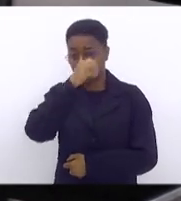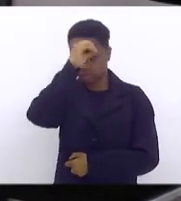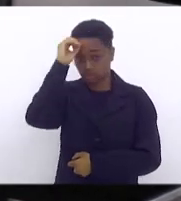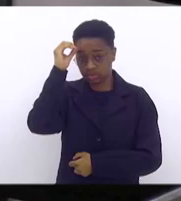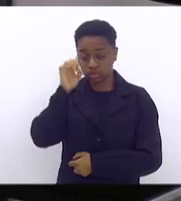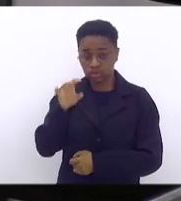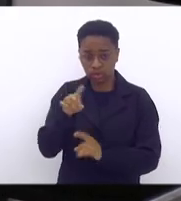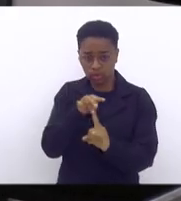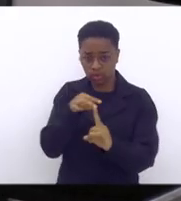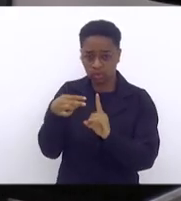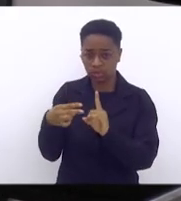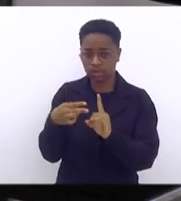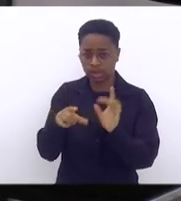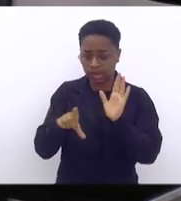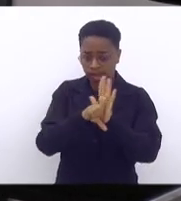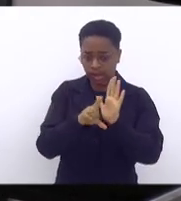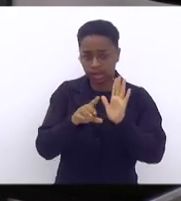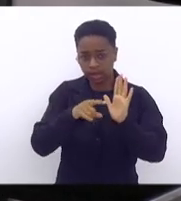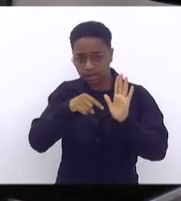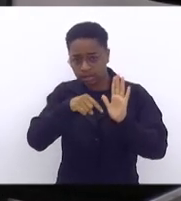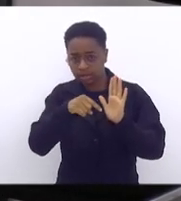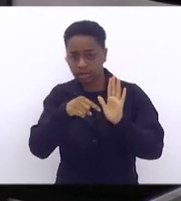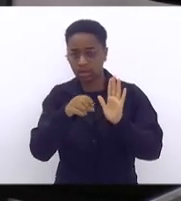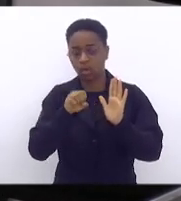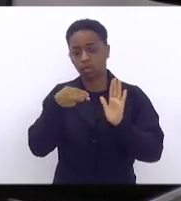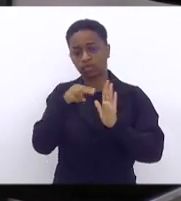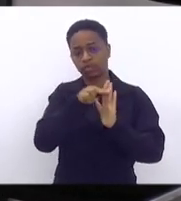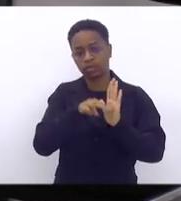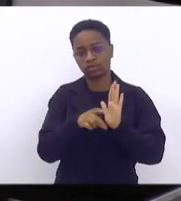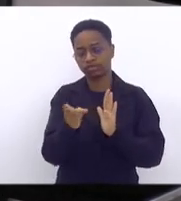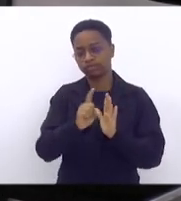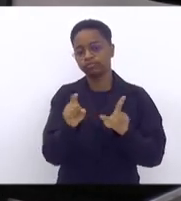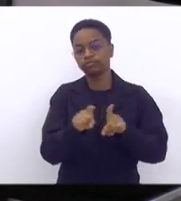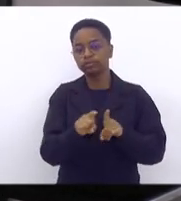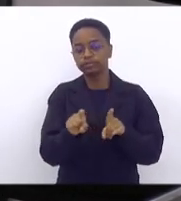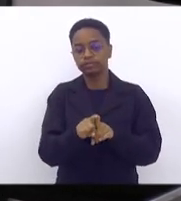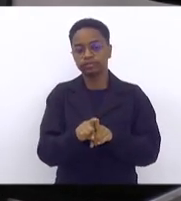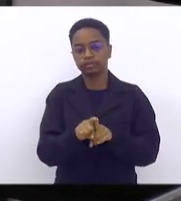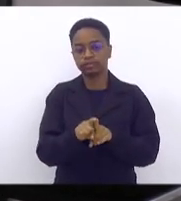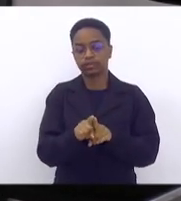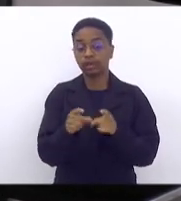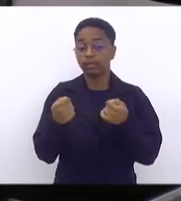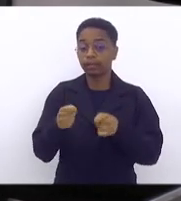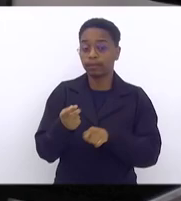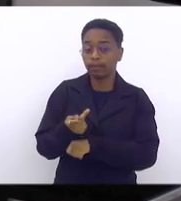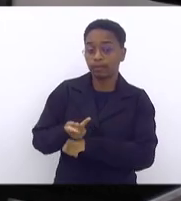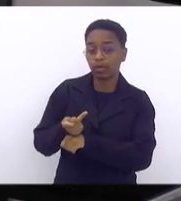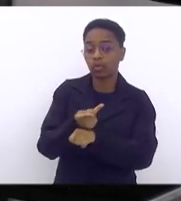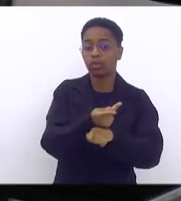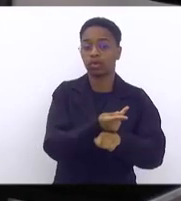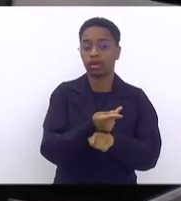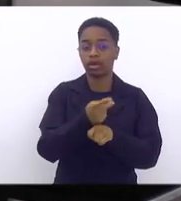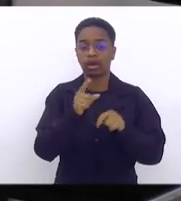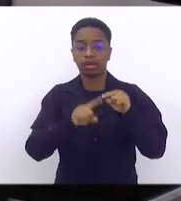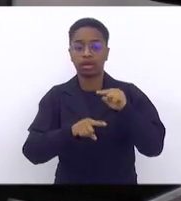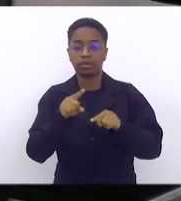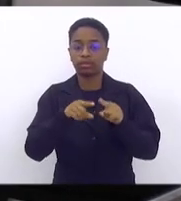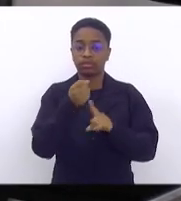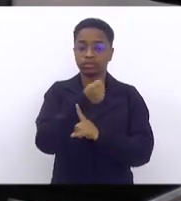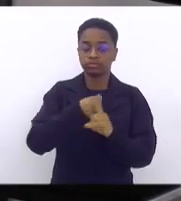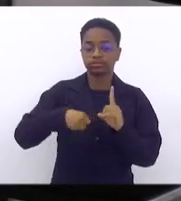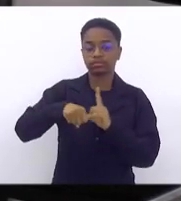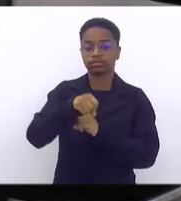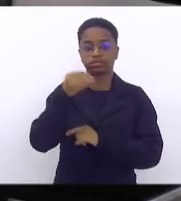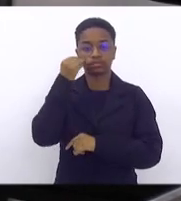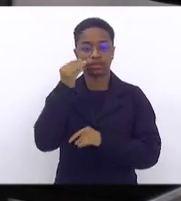de vista da lei, da norma, mas também procurar elementos na sociedade que